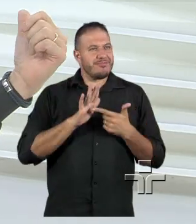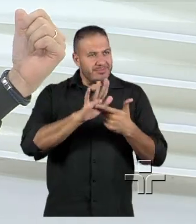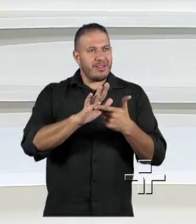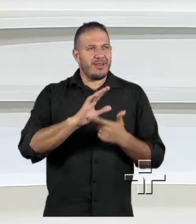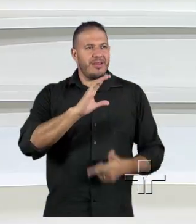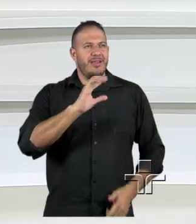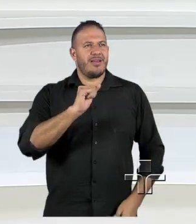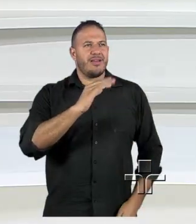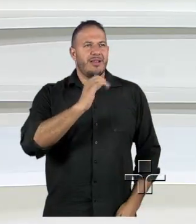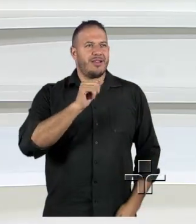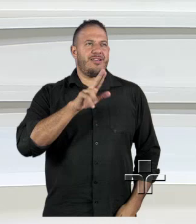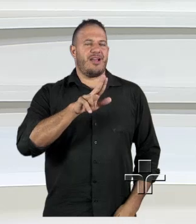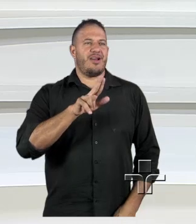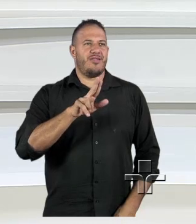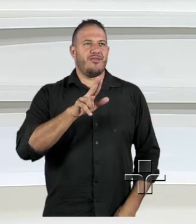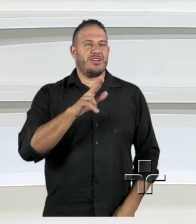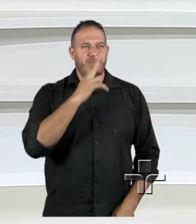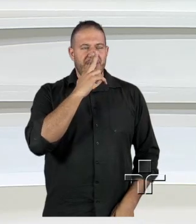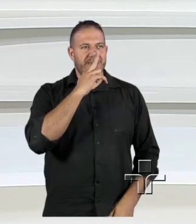cacau,